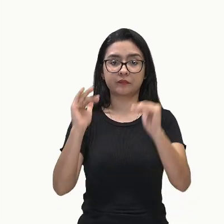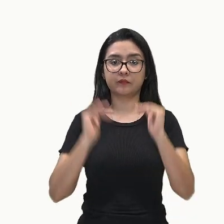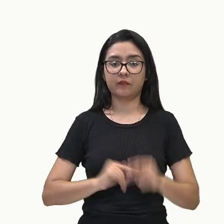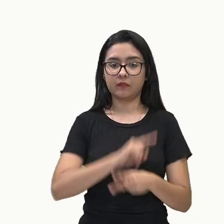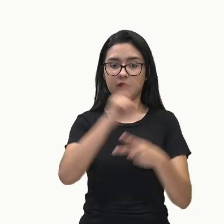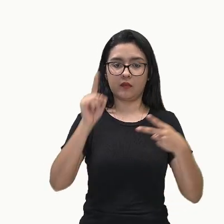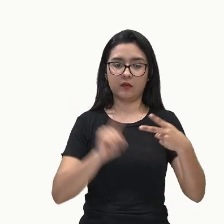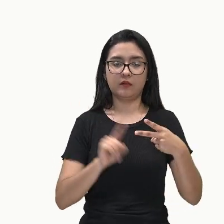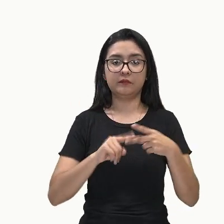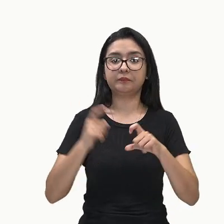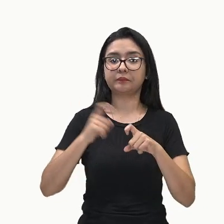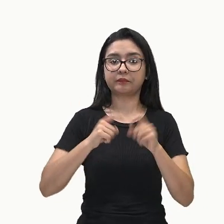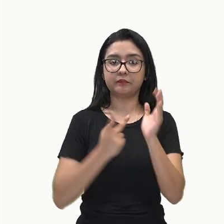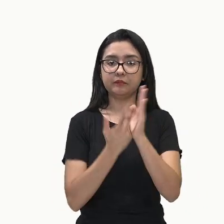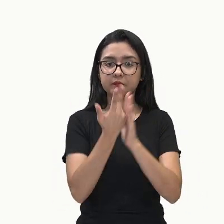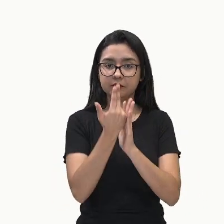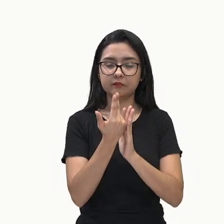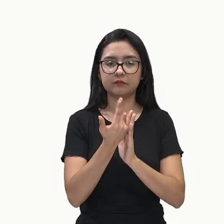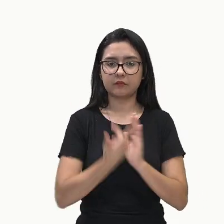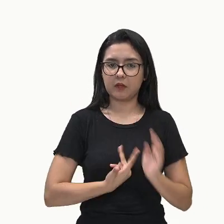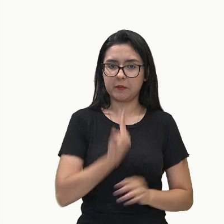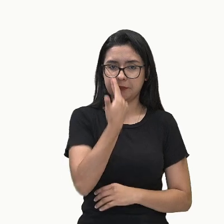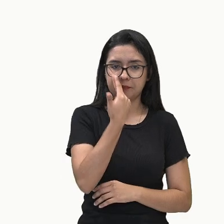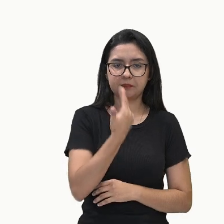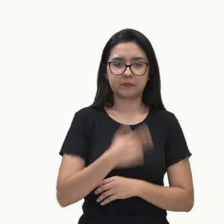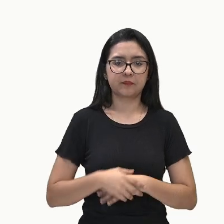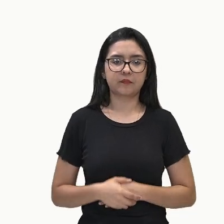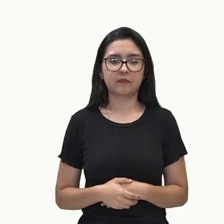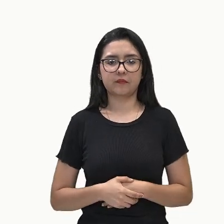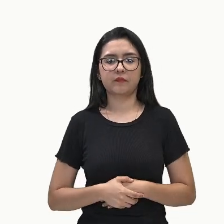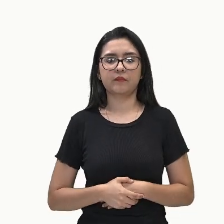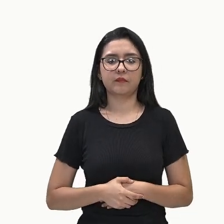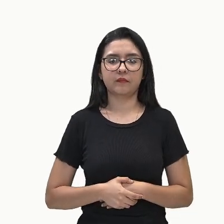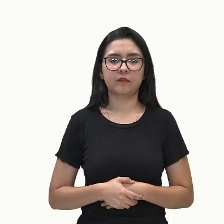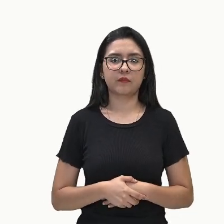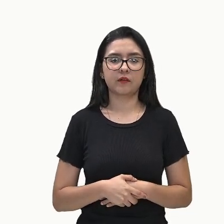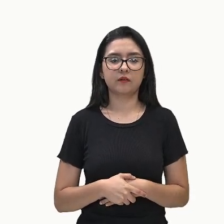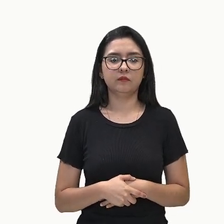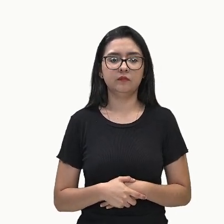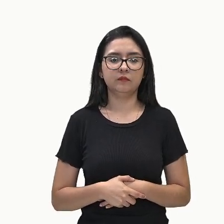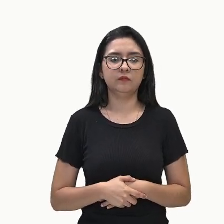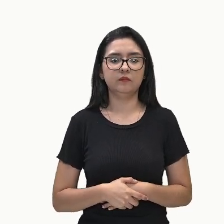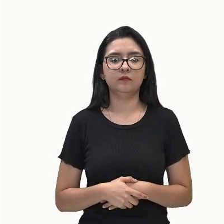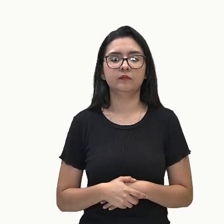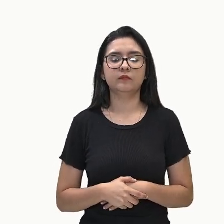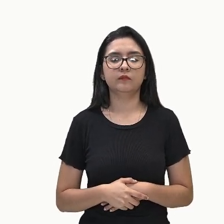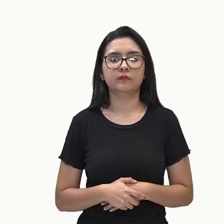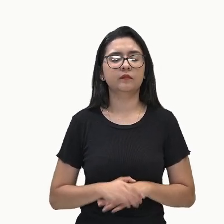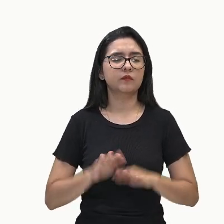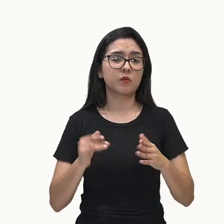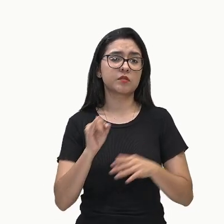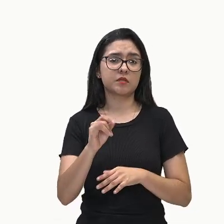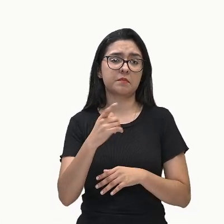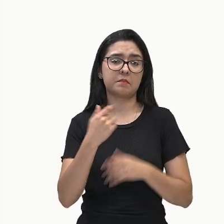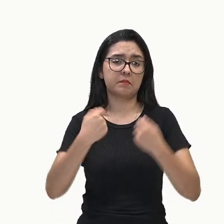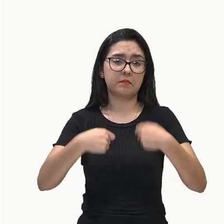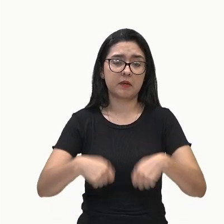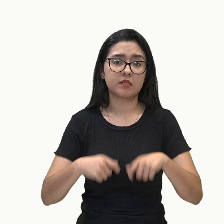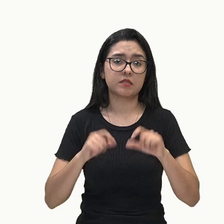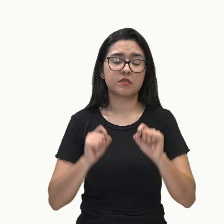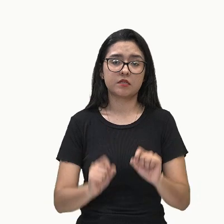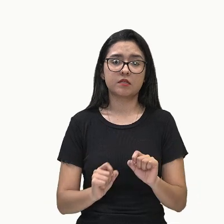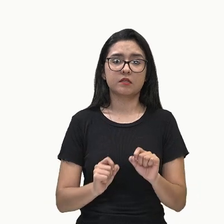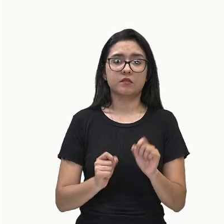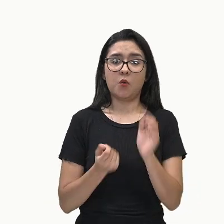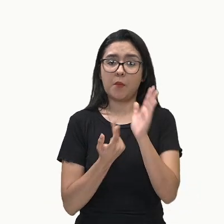Cirurgião é a persona que professa a cirurgia. Então, quando a gente necessita fazer